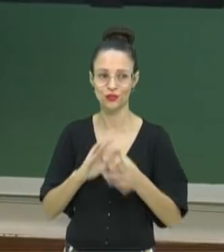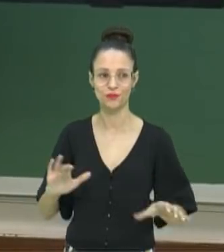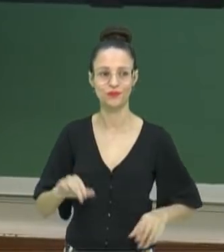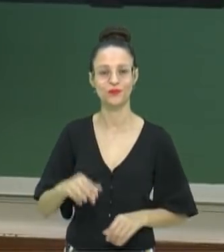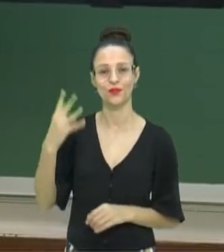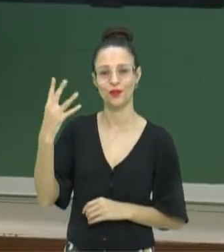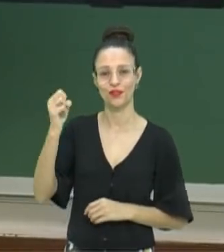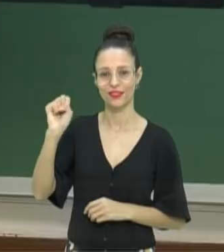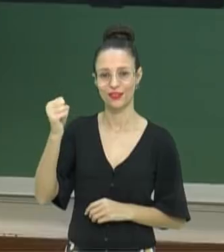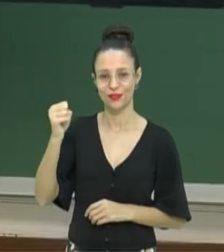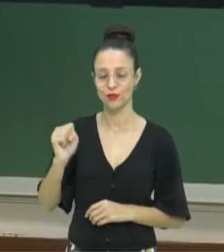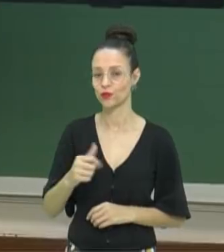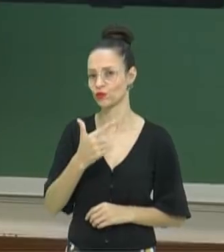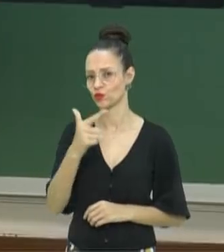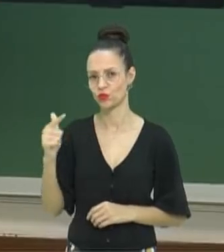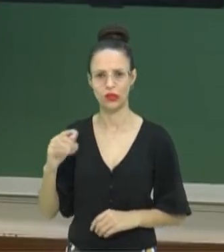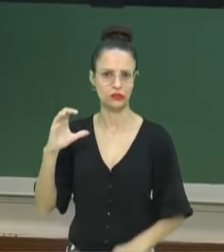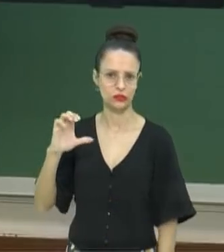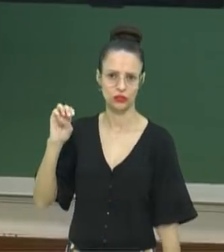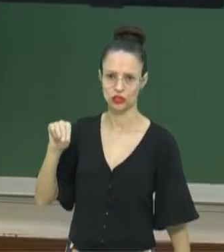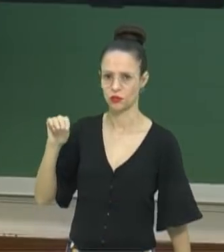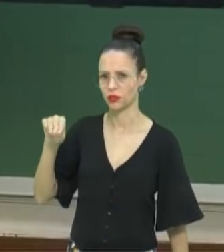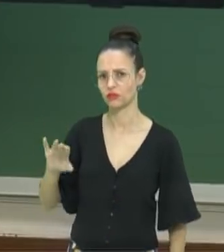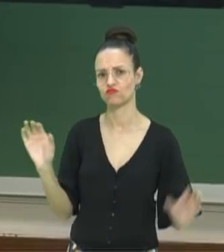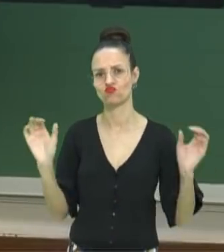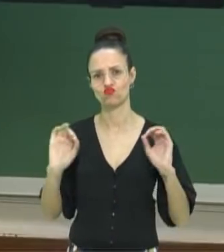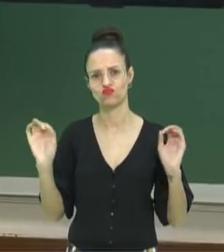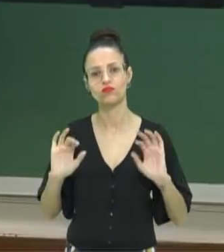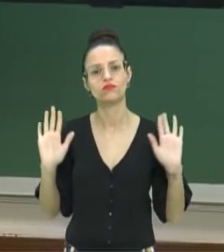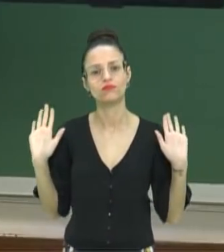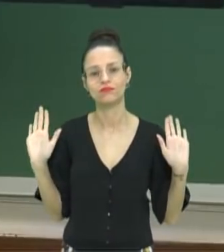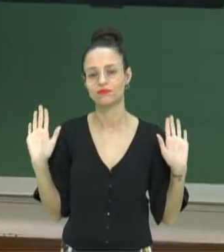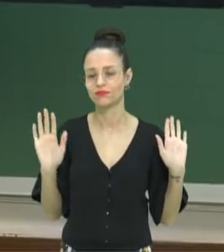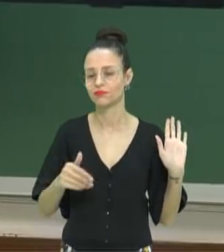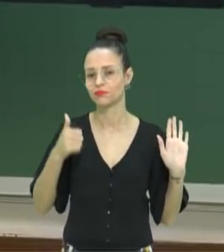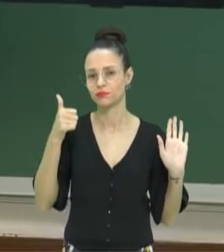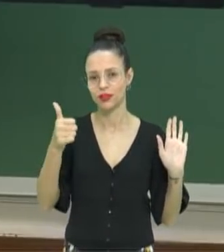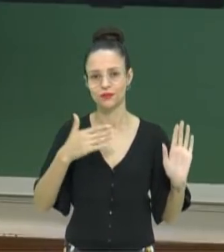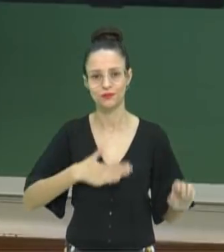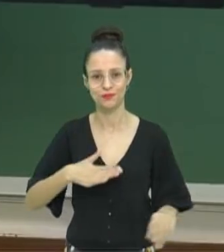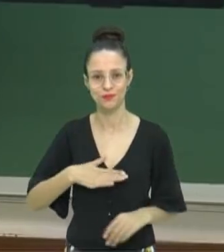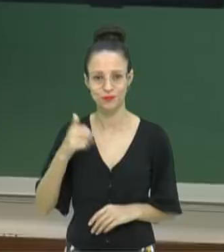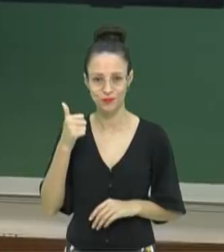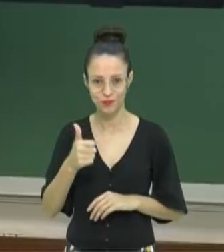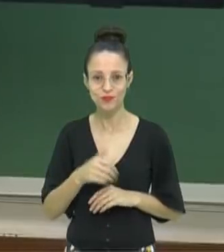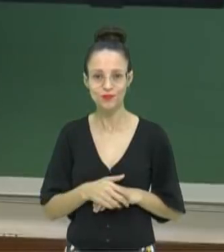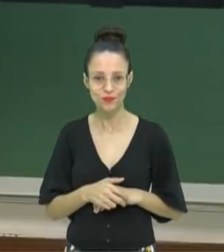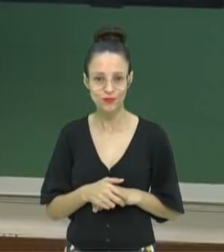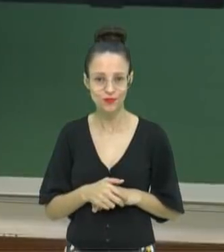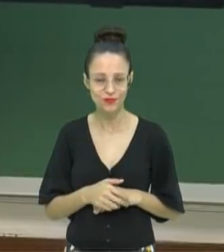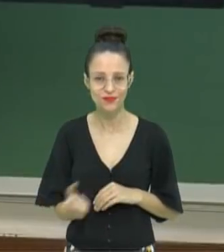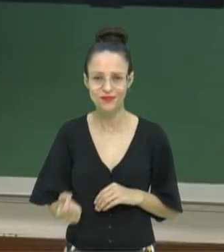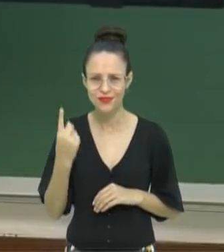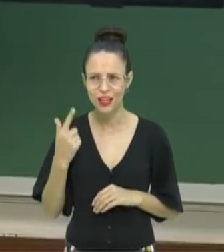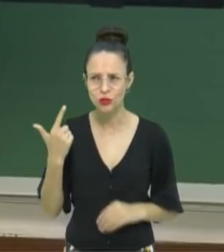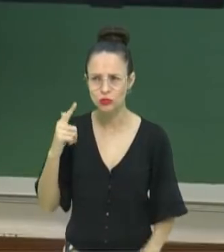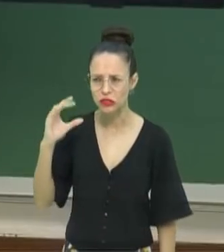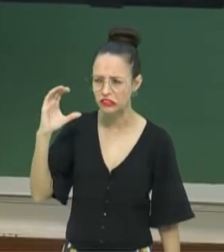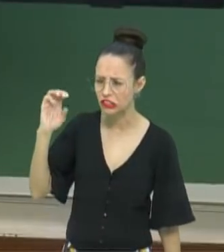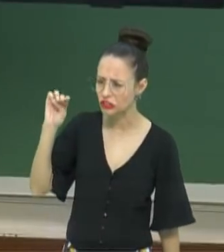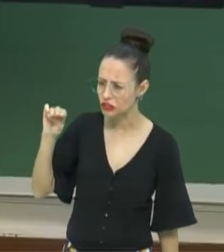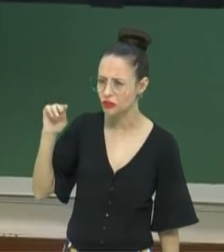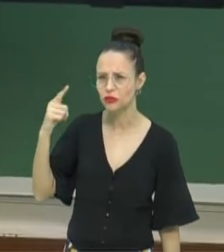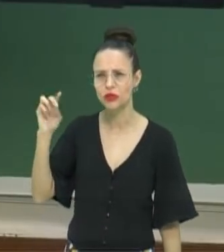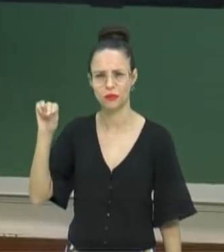48. Como não tem unidade, a opção também não tem unidade, beleza, ficou tranquilo. A gente até estranha quando não tem unidade,